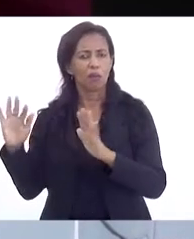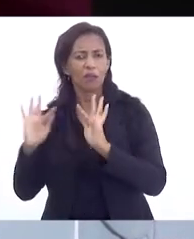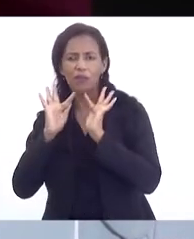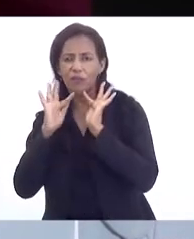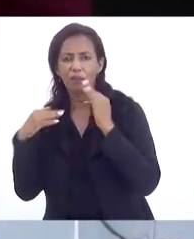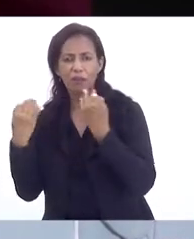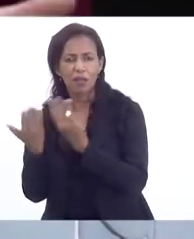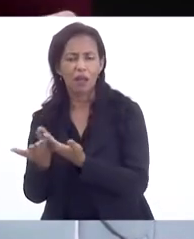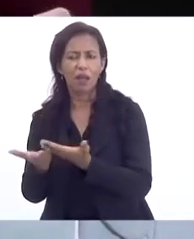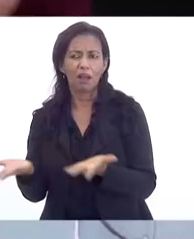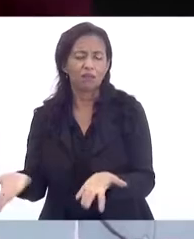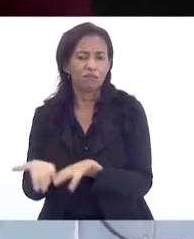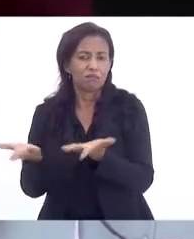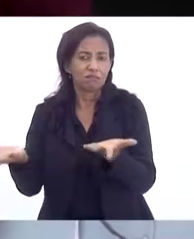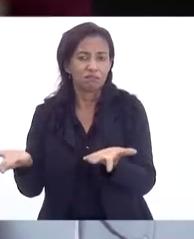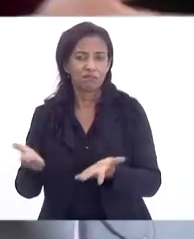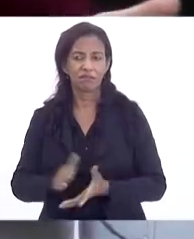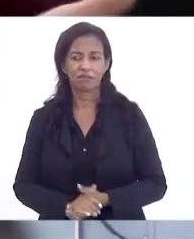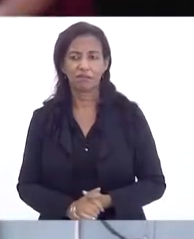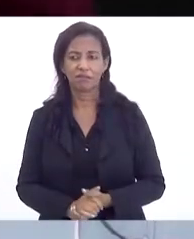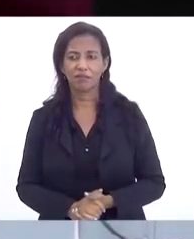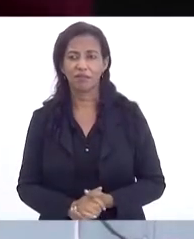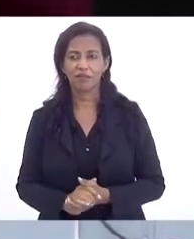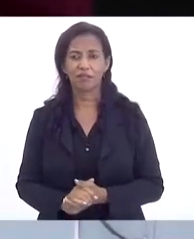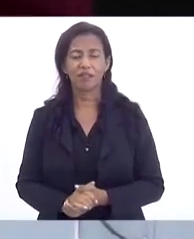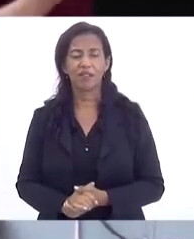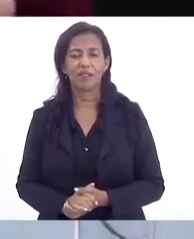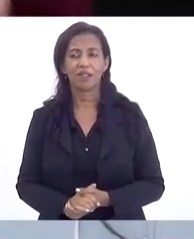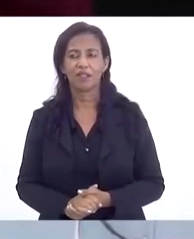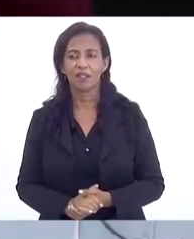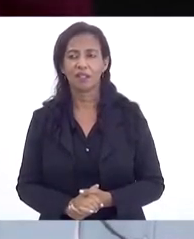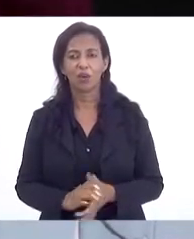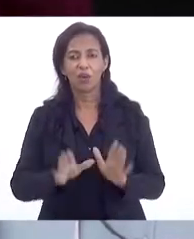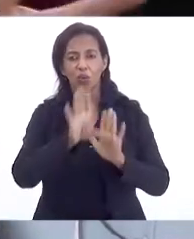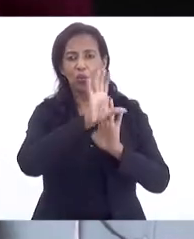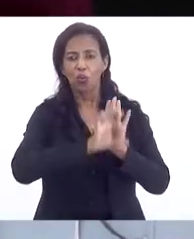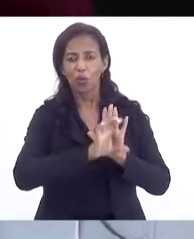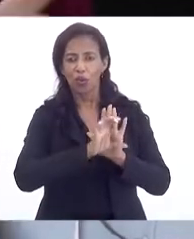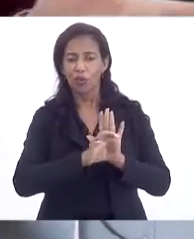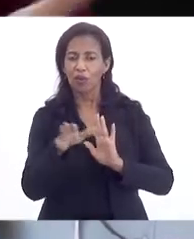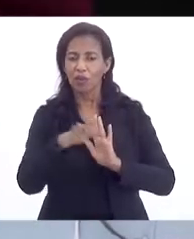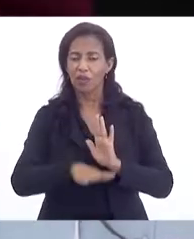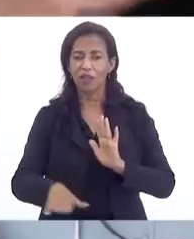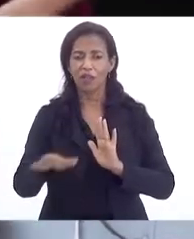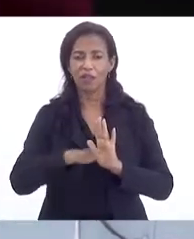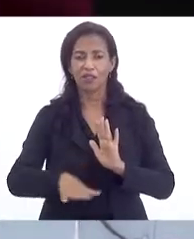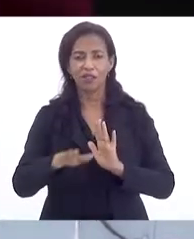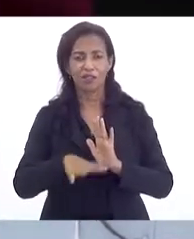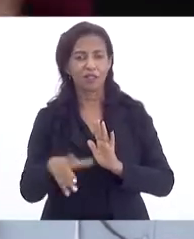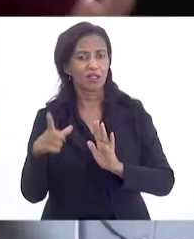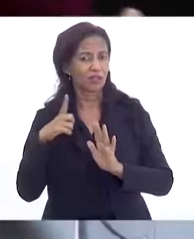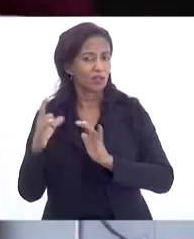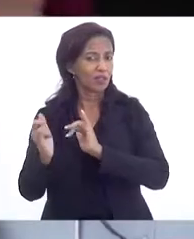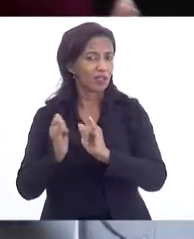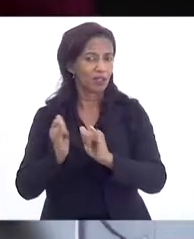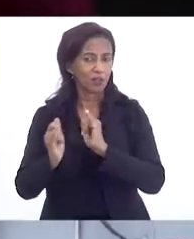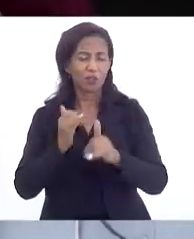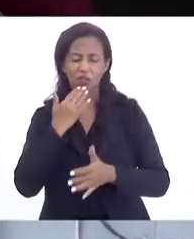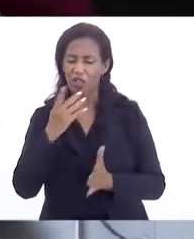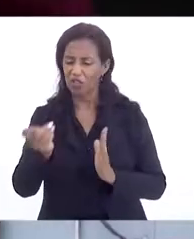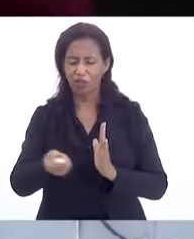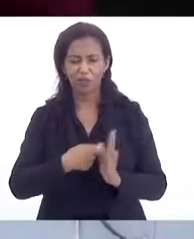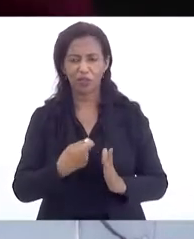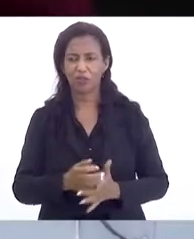doméstica? Agricultura familiar. As crianças vão receber tudo. Já pedi